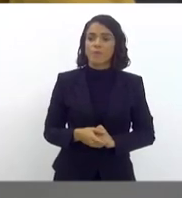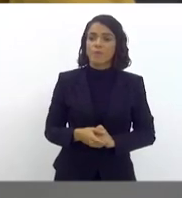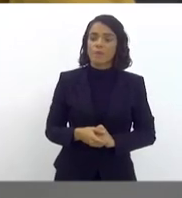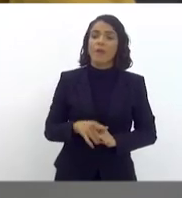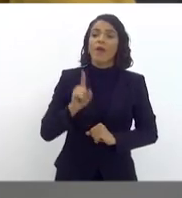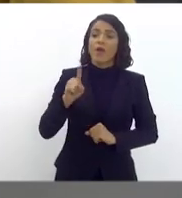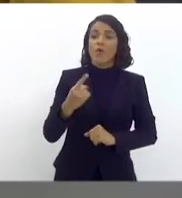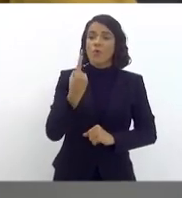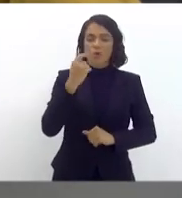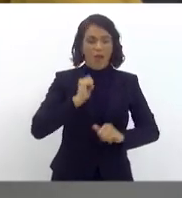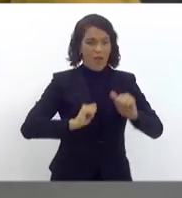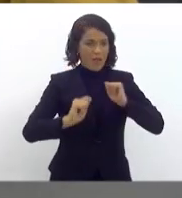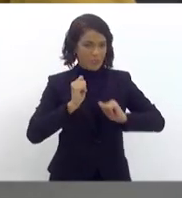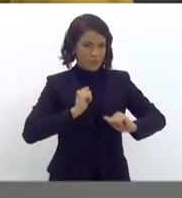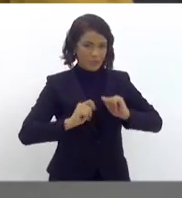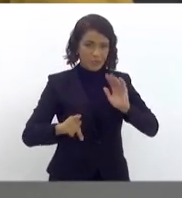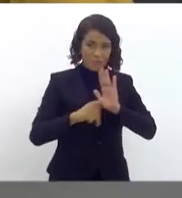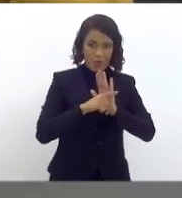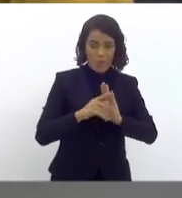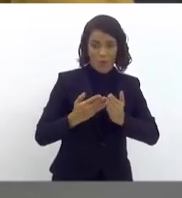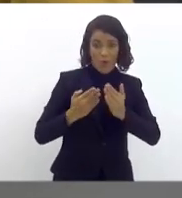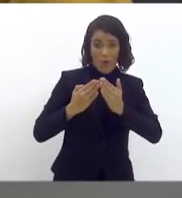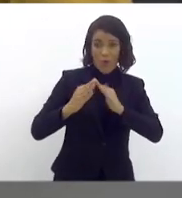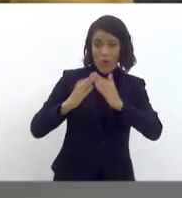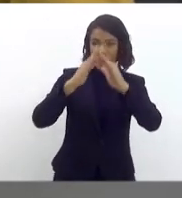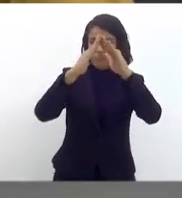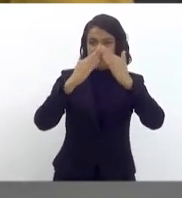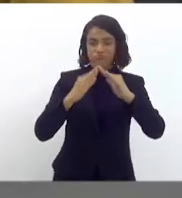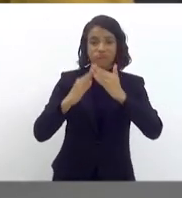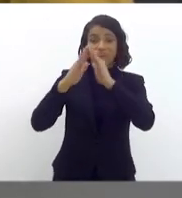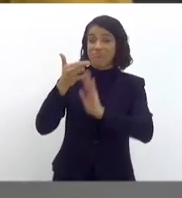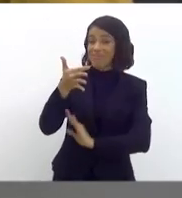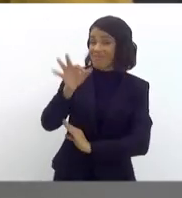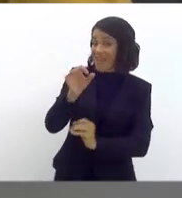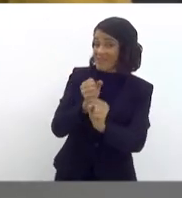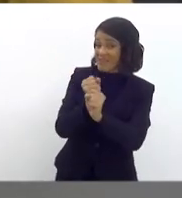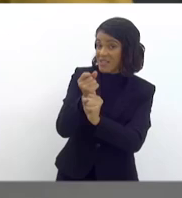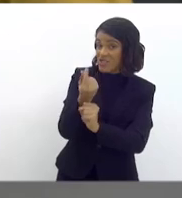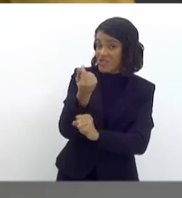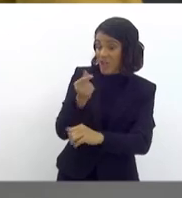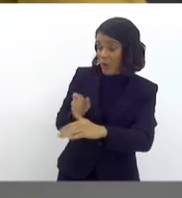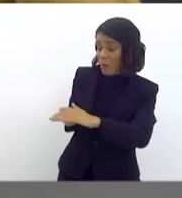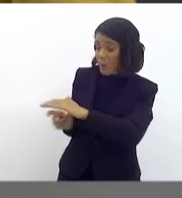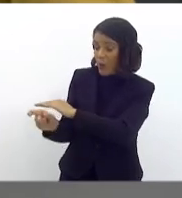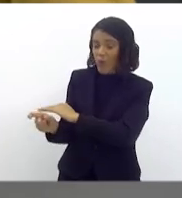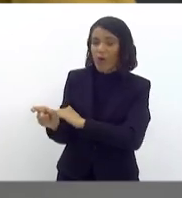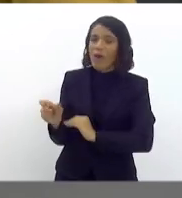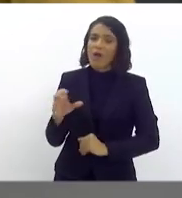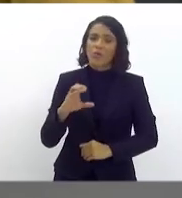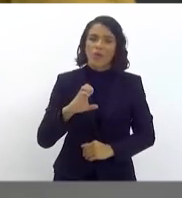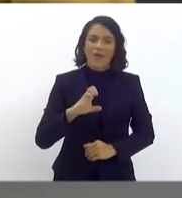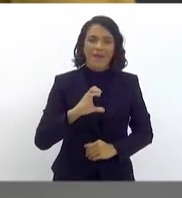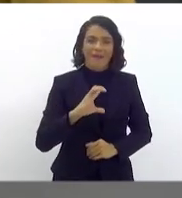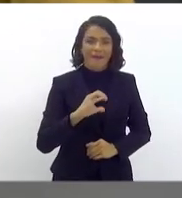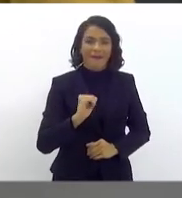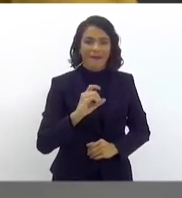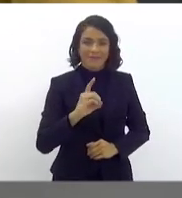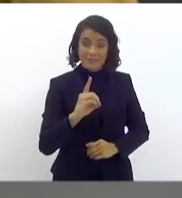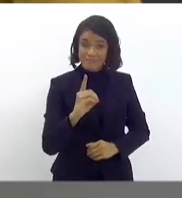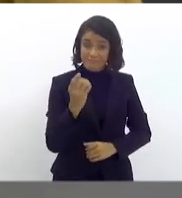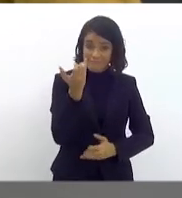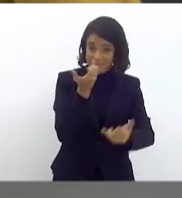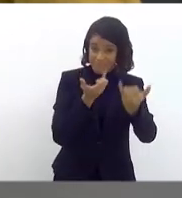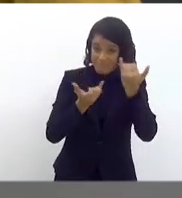um artista de comunidade que está há 10 anos com dinheiro retido no ECAD. A informação que se